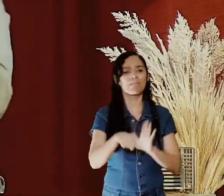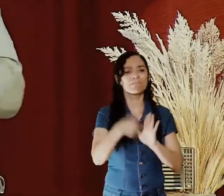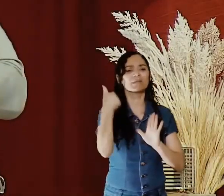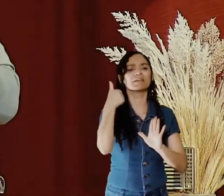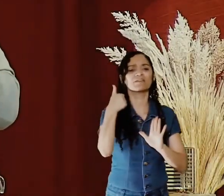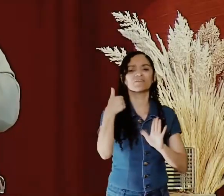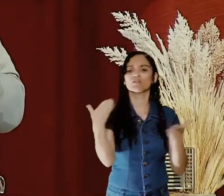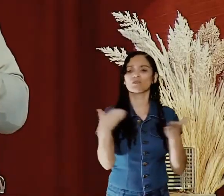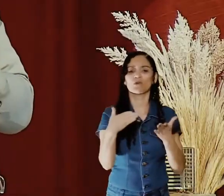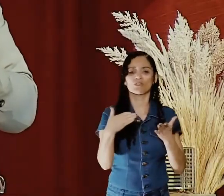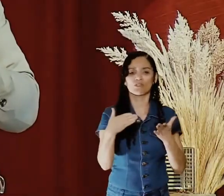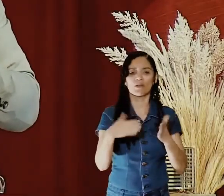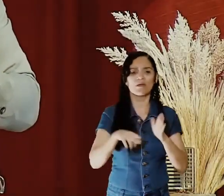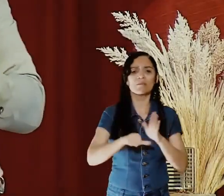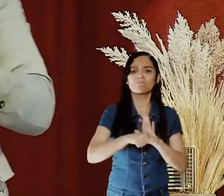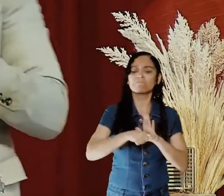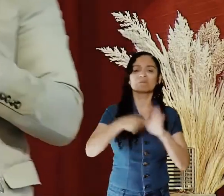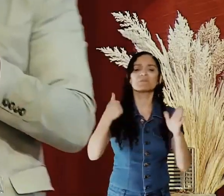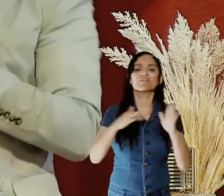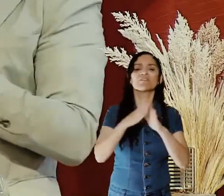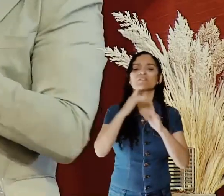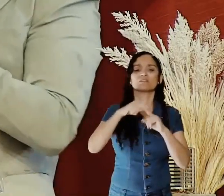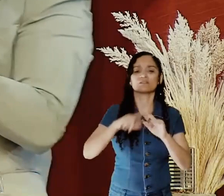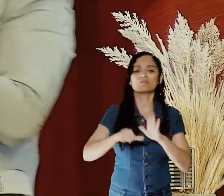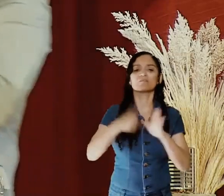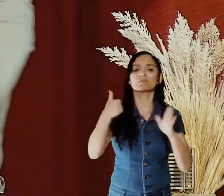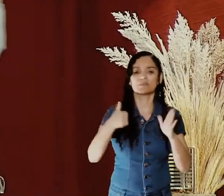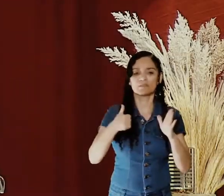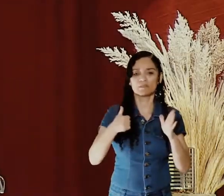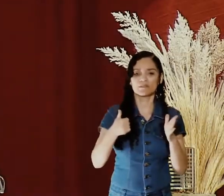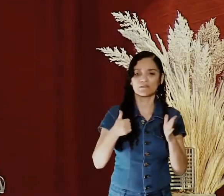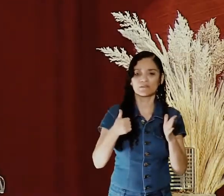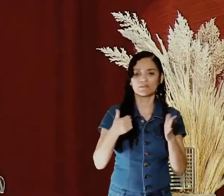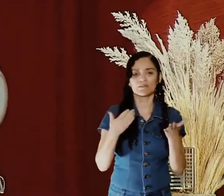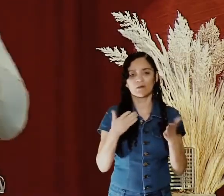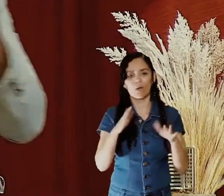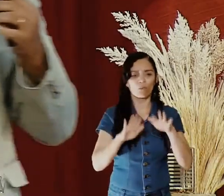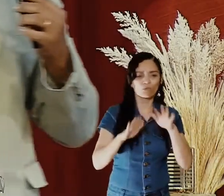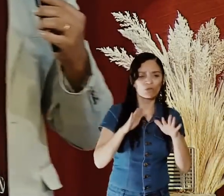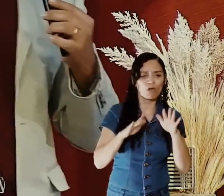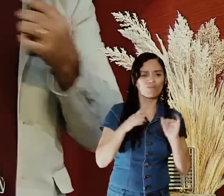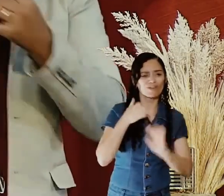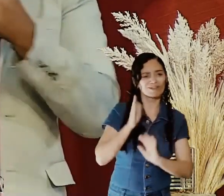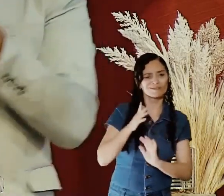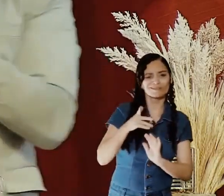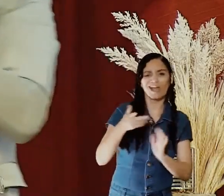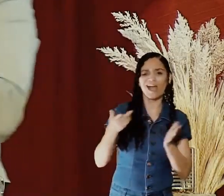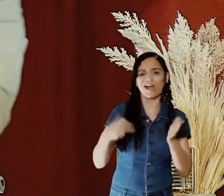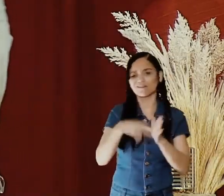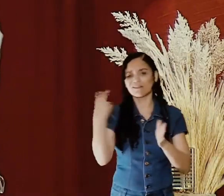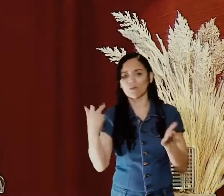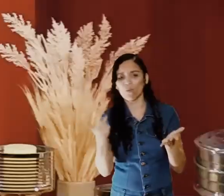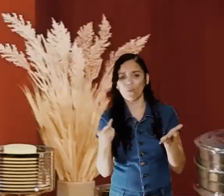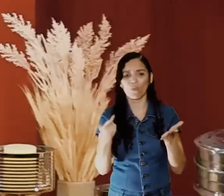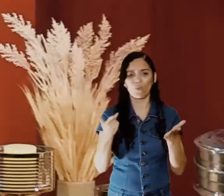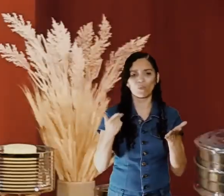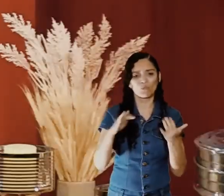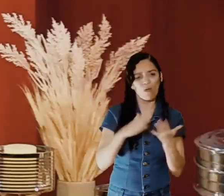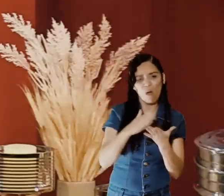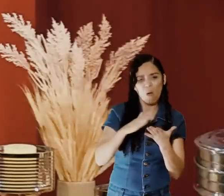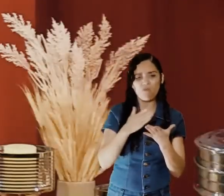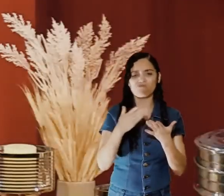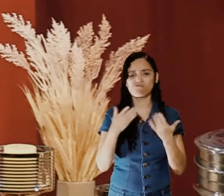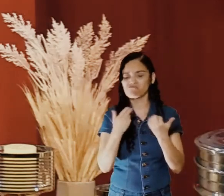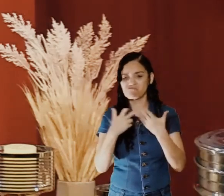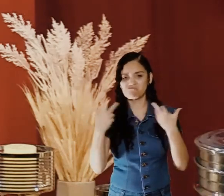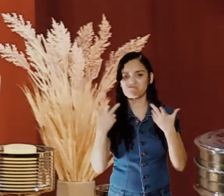igreja, entrou aqui hoje. Talvez você já tenha entrado outras vezes em algumas igrejas. Talvez você já tenha ouvido várias vezes falarem sobre